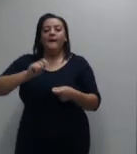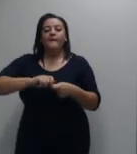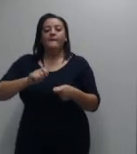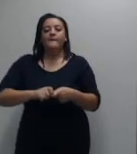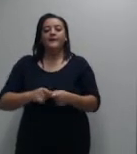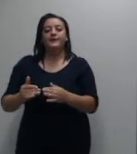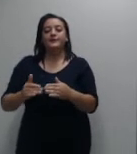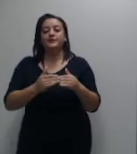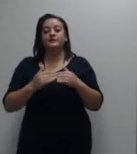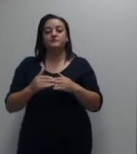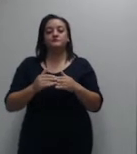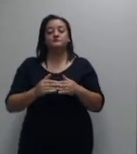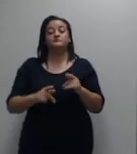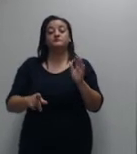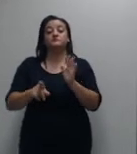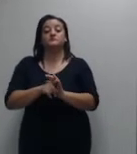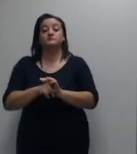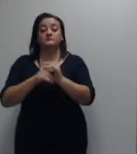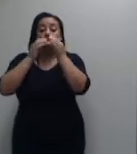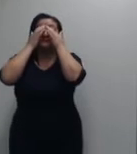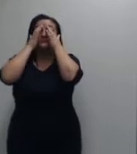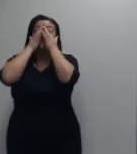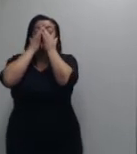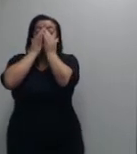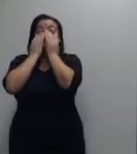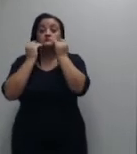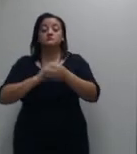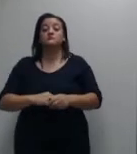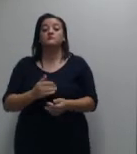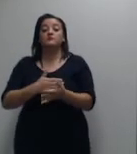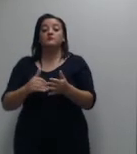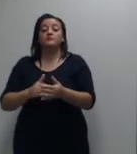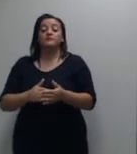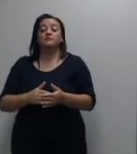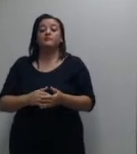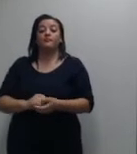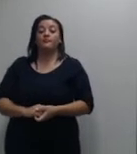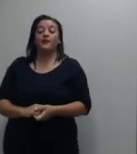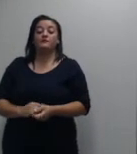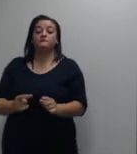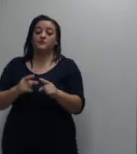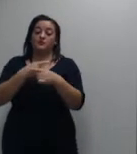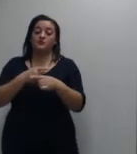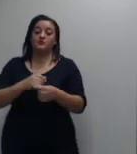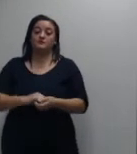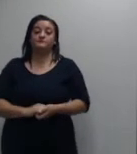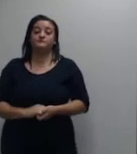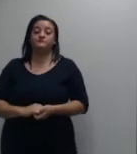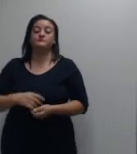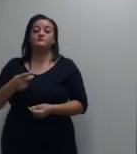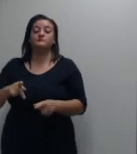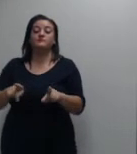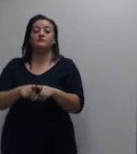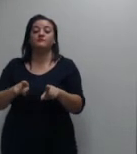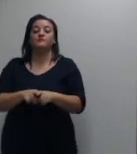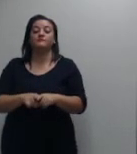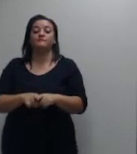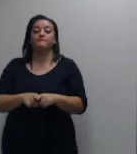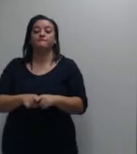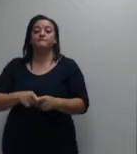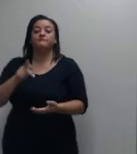conformidade com a lei até prova evidentemente encontrar por sua vez a presunção de